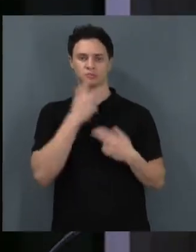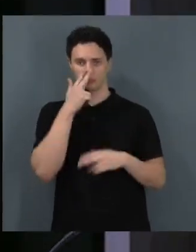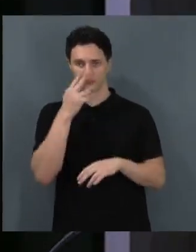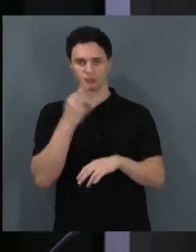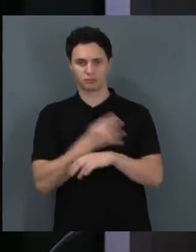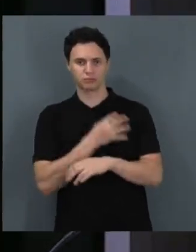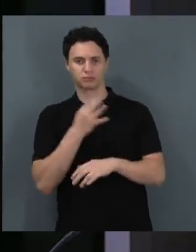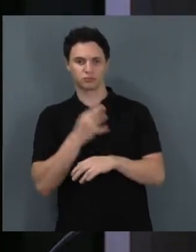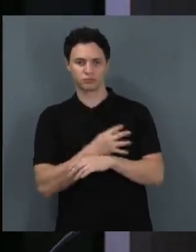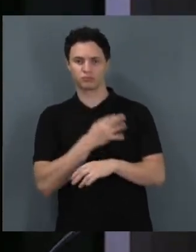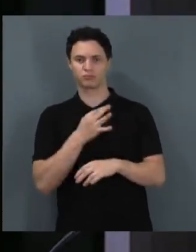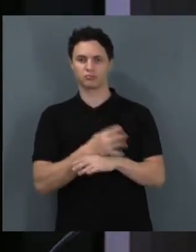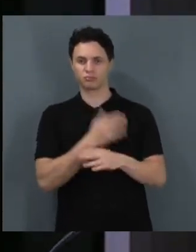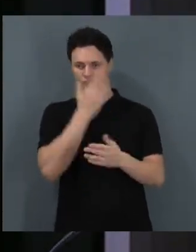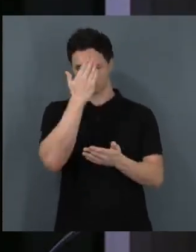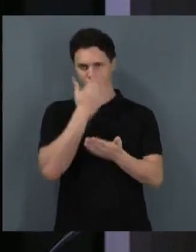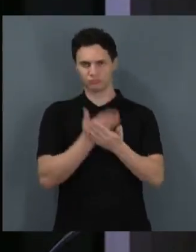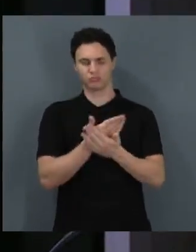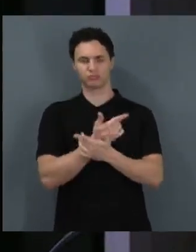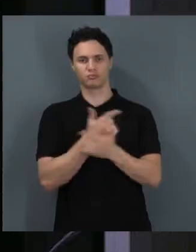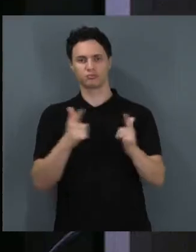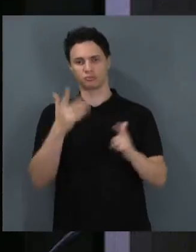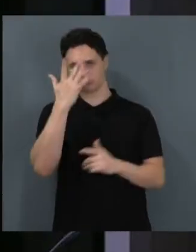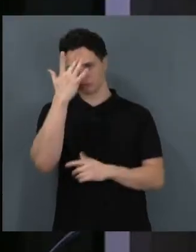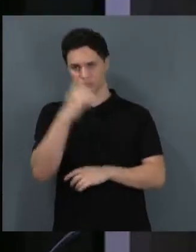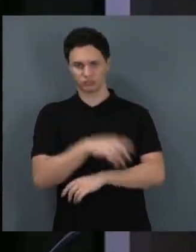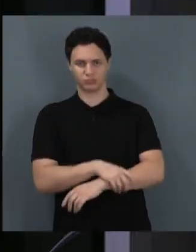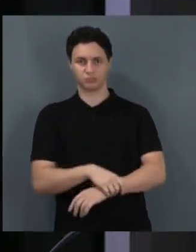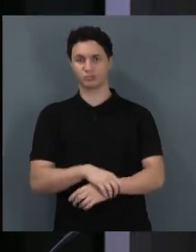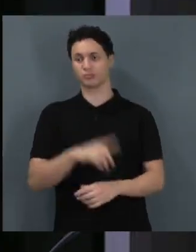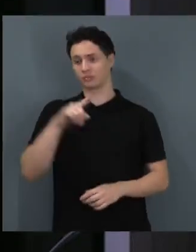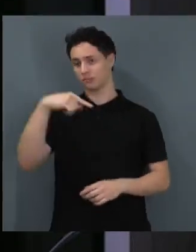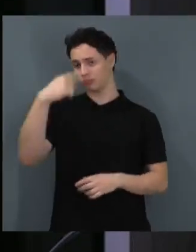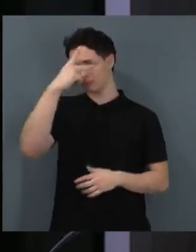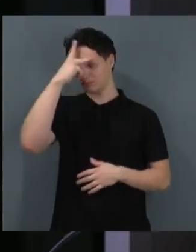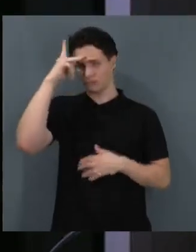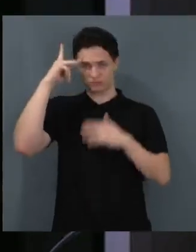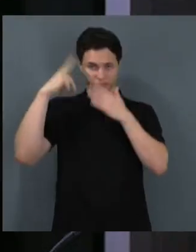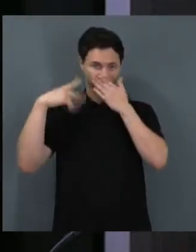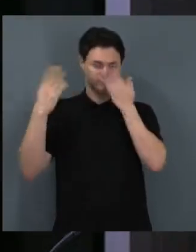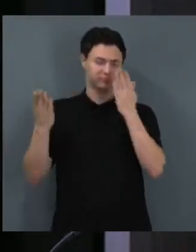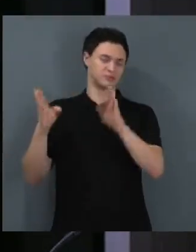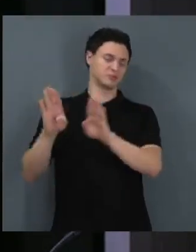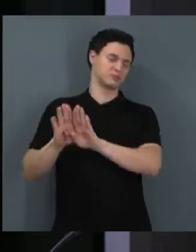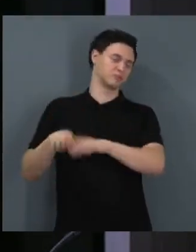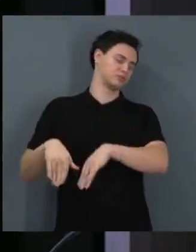torneiras acreditando que não vai haver amanhã. Quem vier depois, que feche a porta e apague a